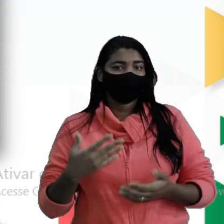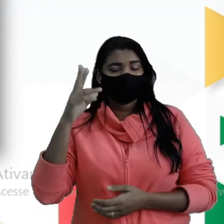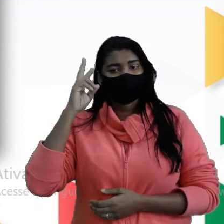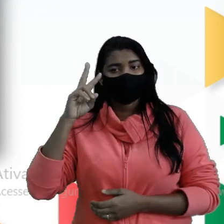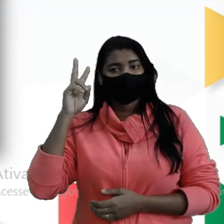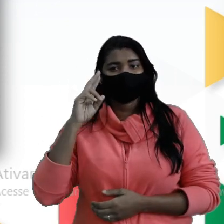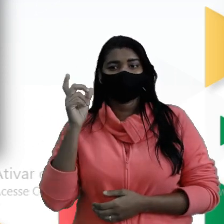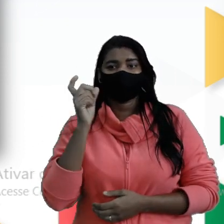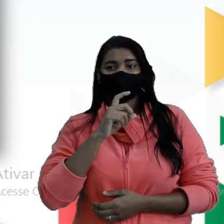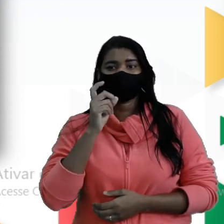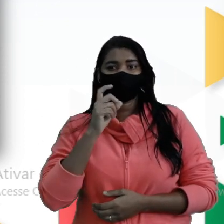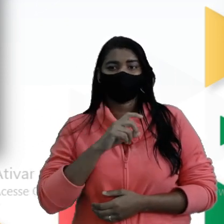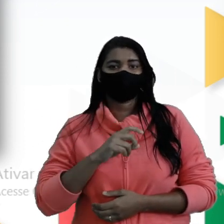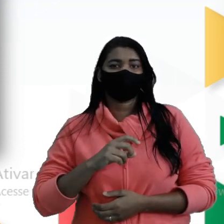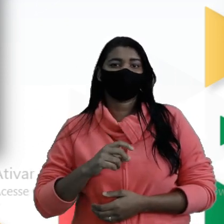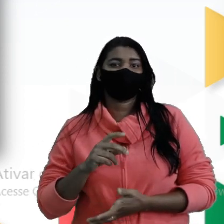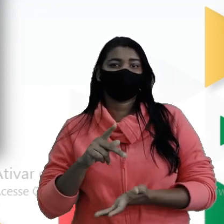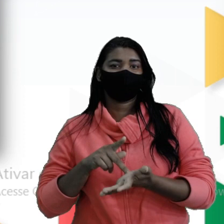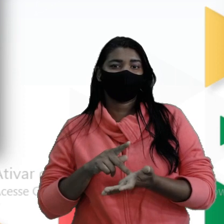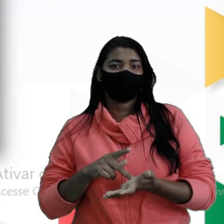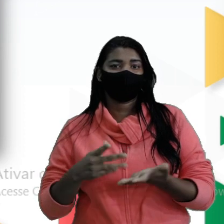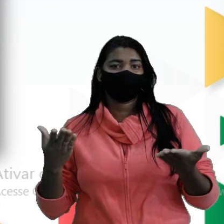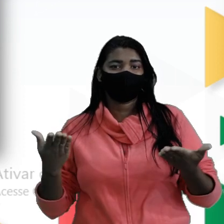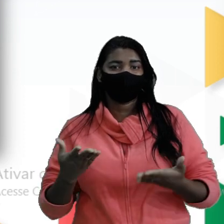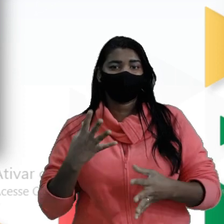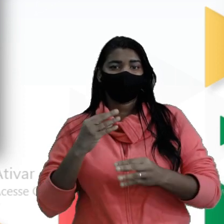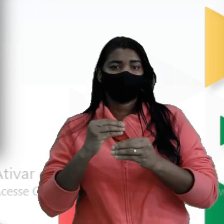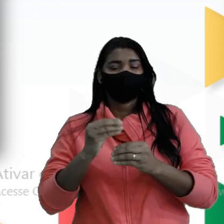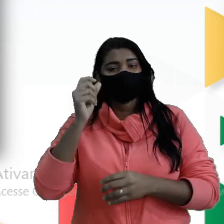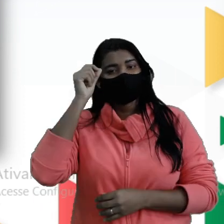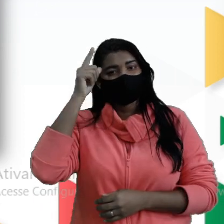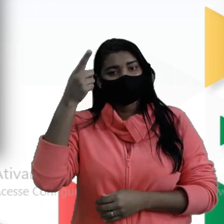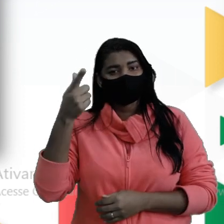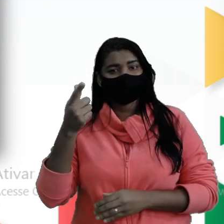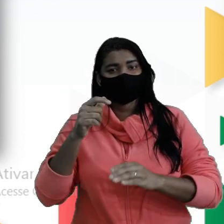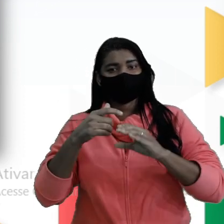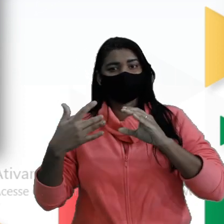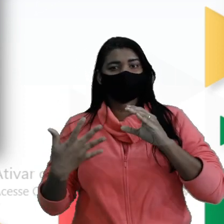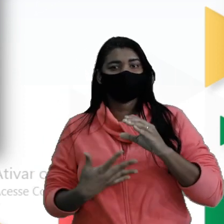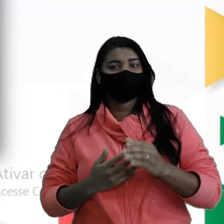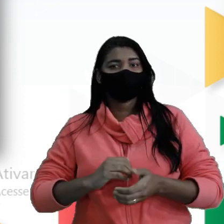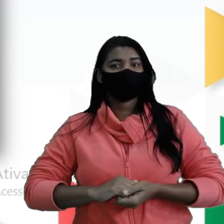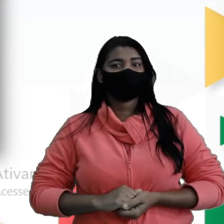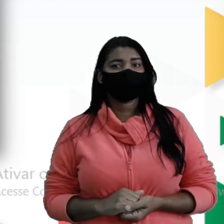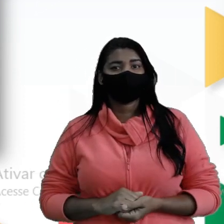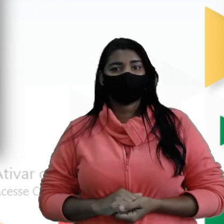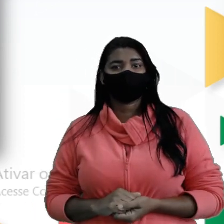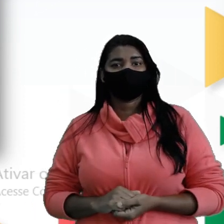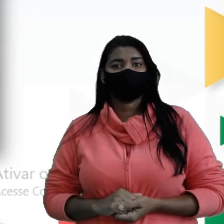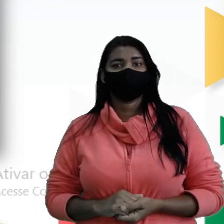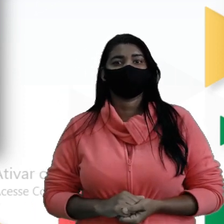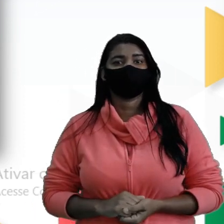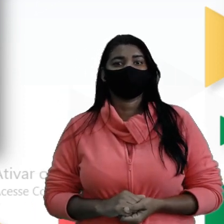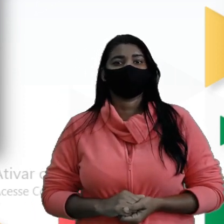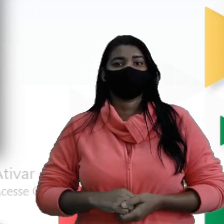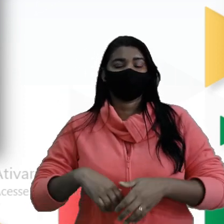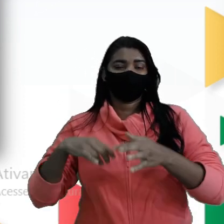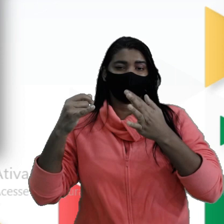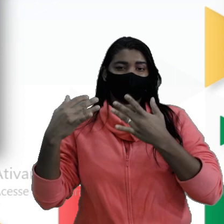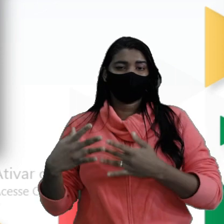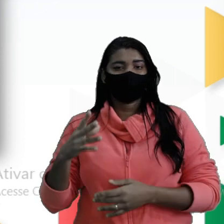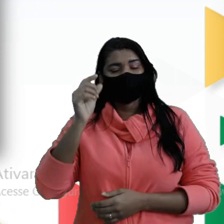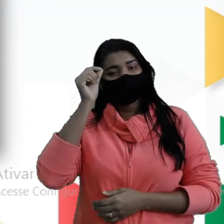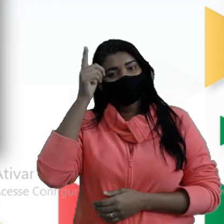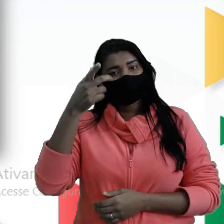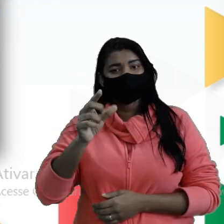falei mentira e inverdade. A mentira dá uma ideia de mau caráter. E a inverdade vai dar uma ideia